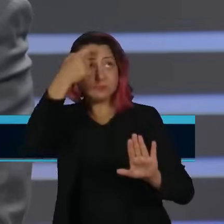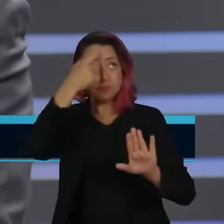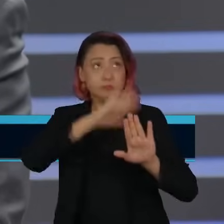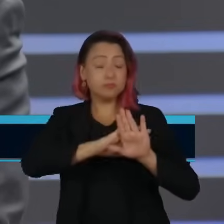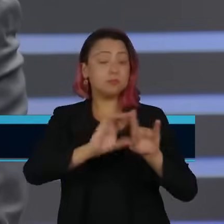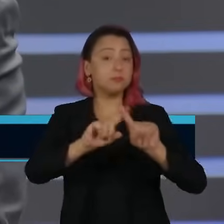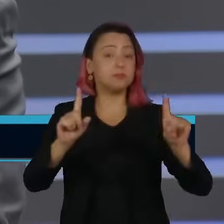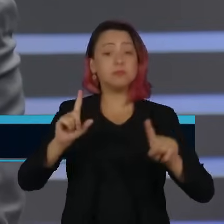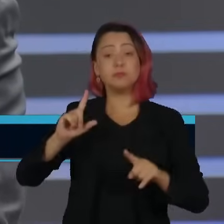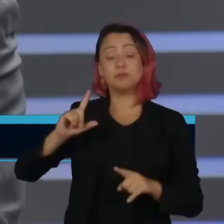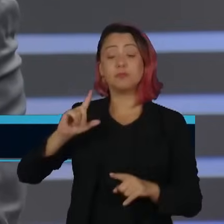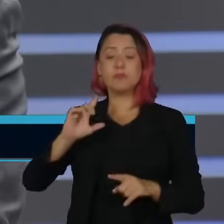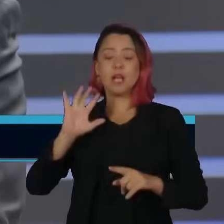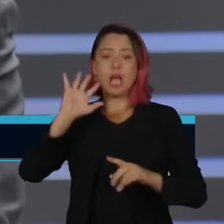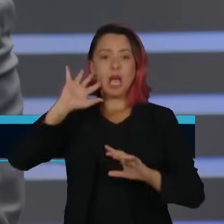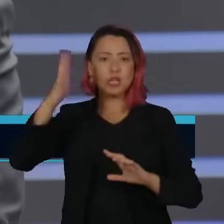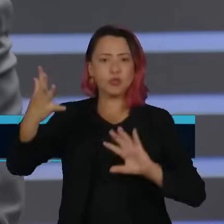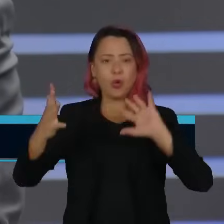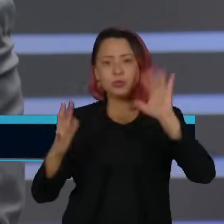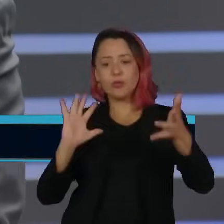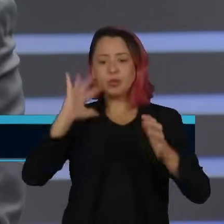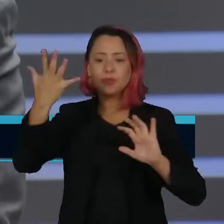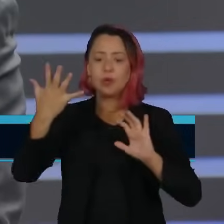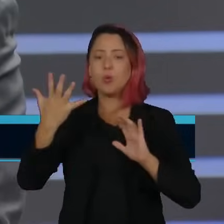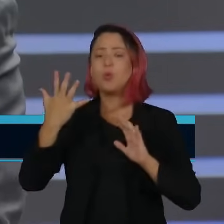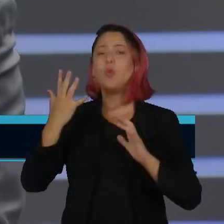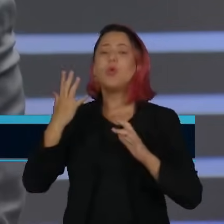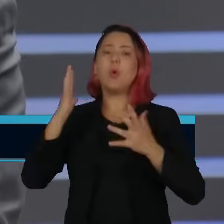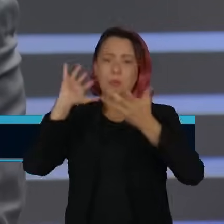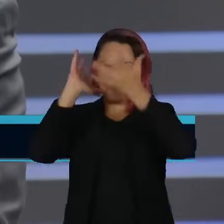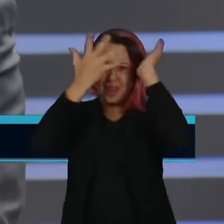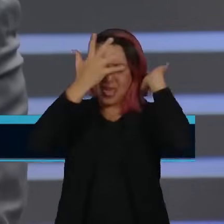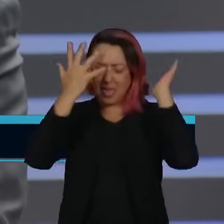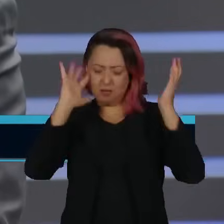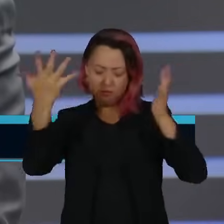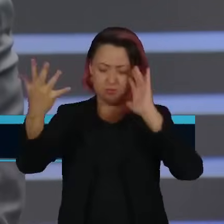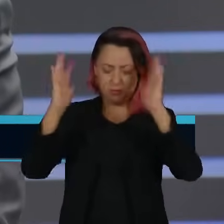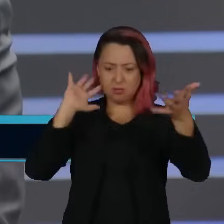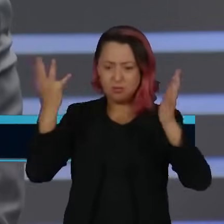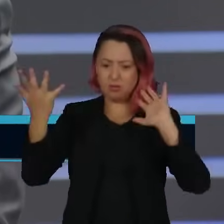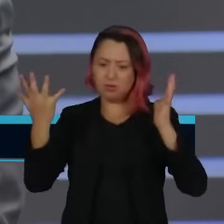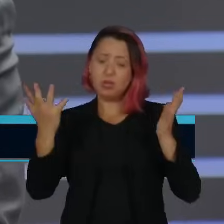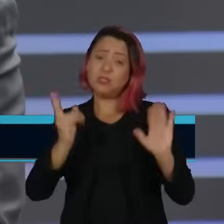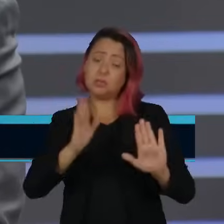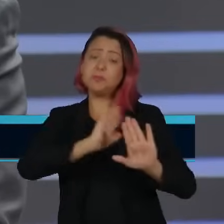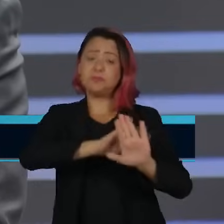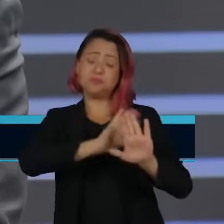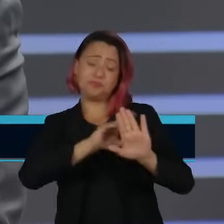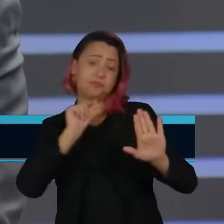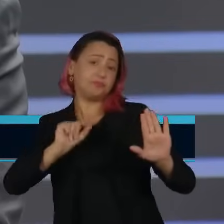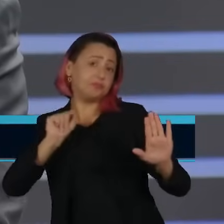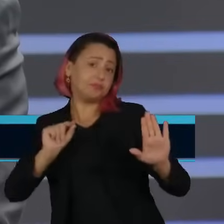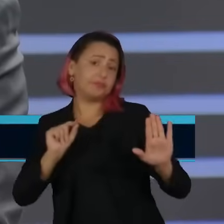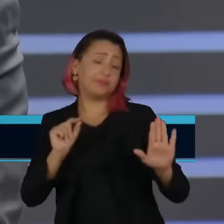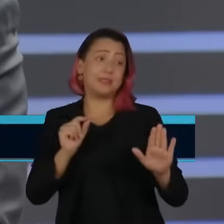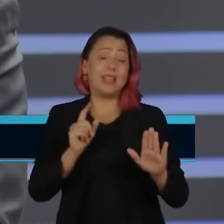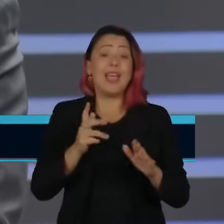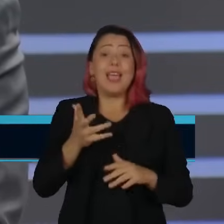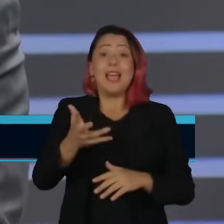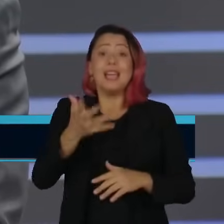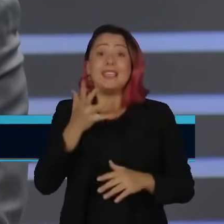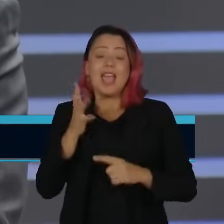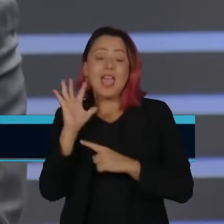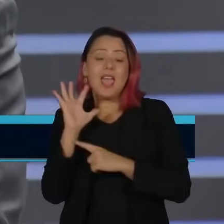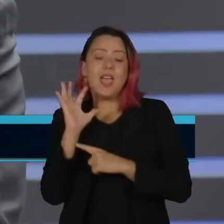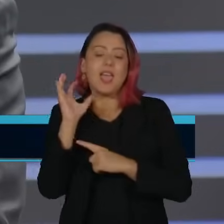decisões que estão sendo tomadas pelo Milei, muitas delas, elas são bastante ideológicas, elas querem dar um tiro curto de uma